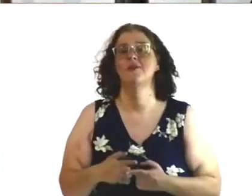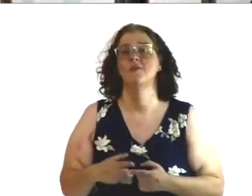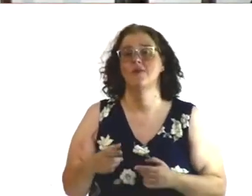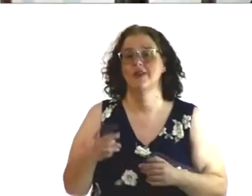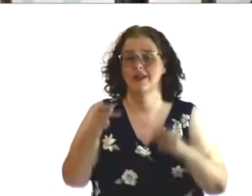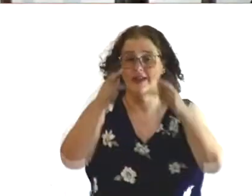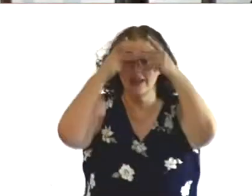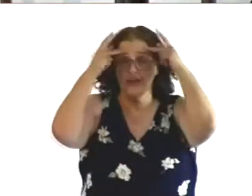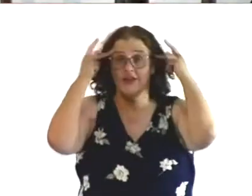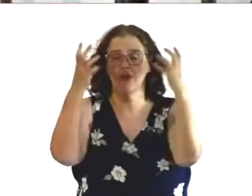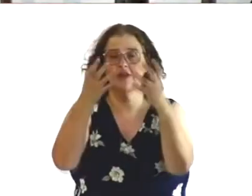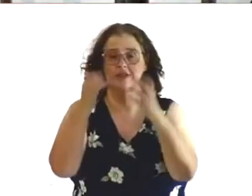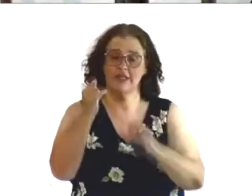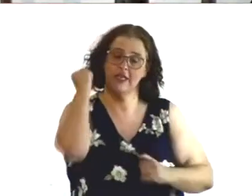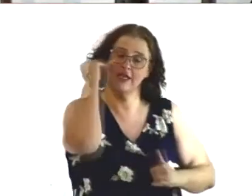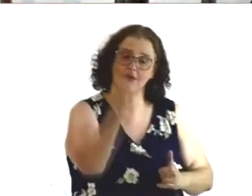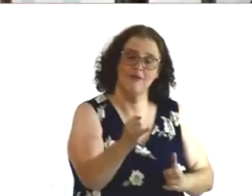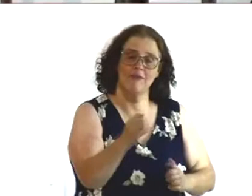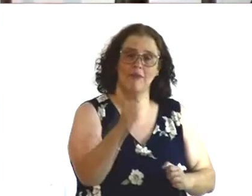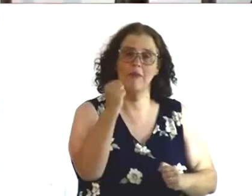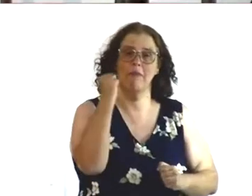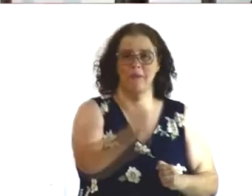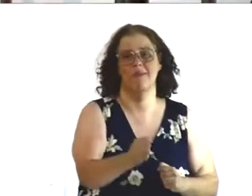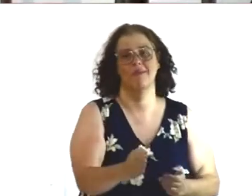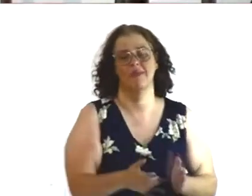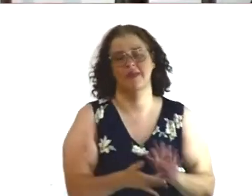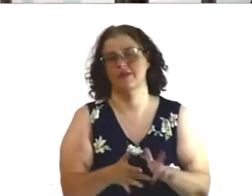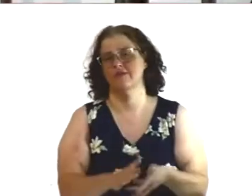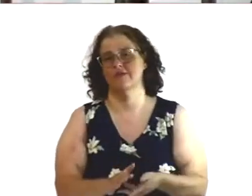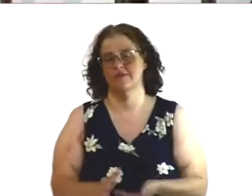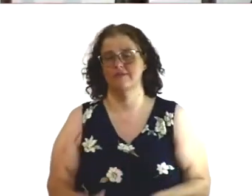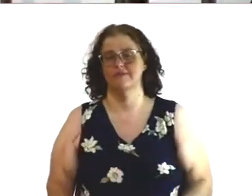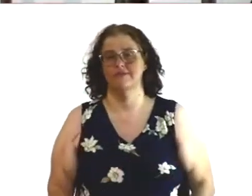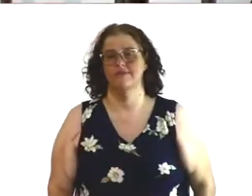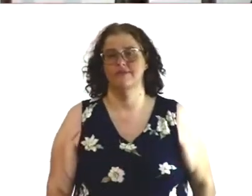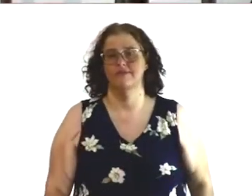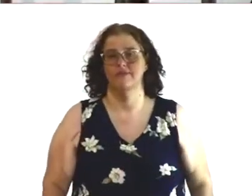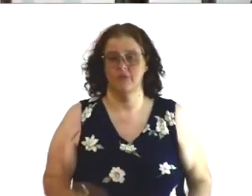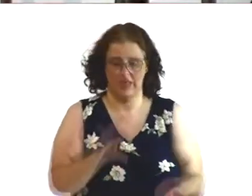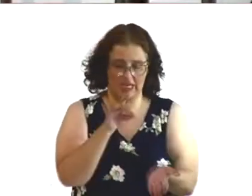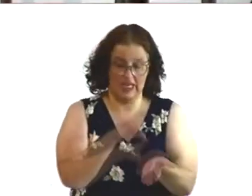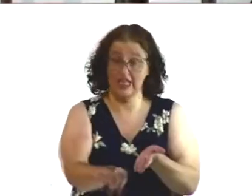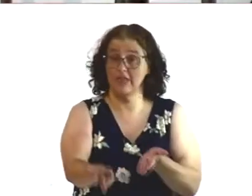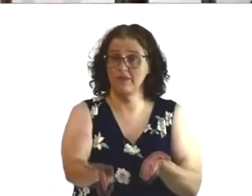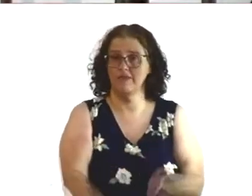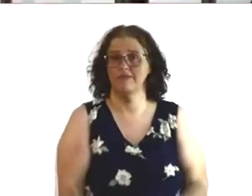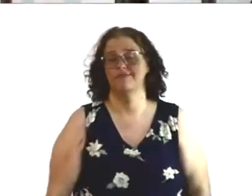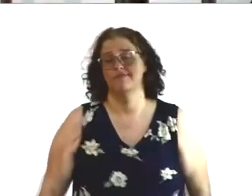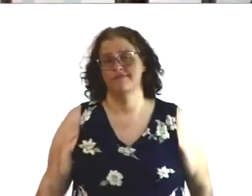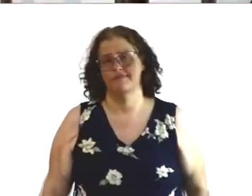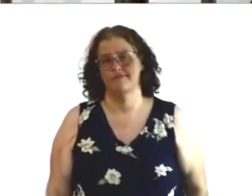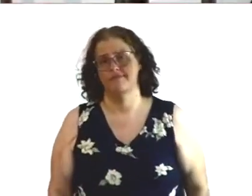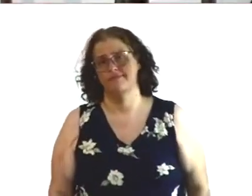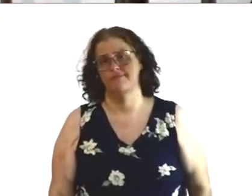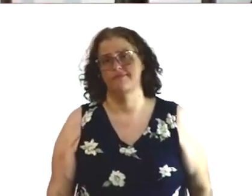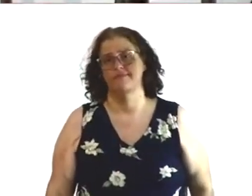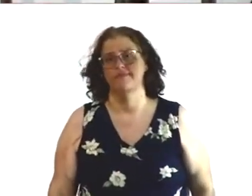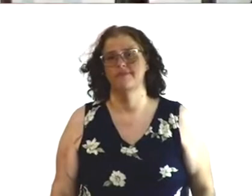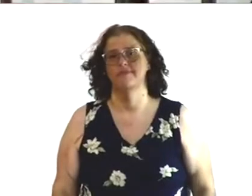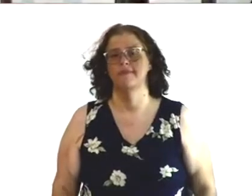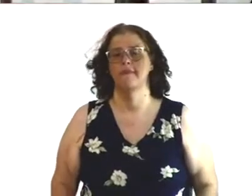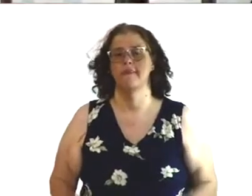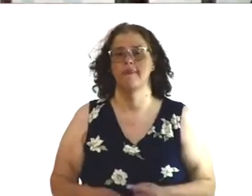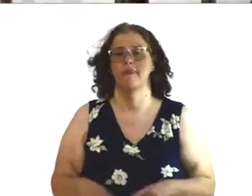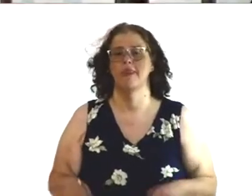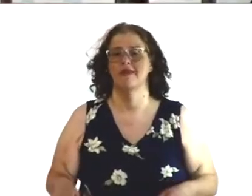Matar um concorrente, matar um inimigo. Mas Belém, poderia vir alguma coisa boa